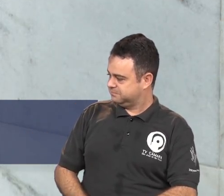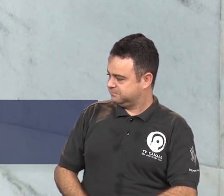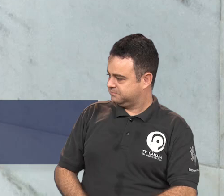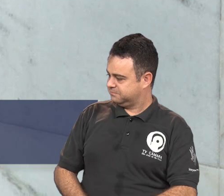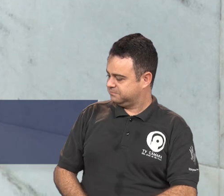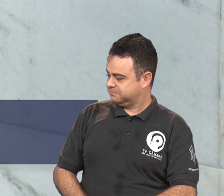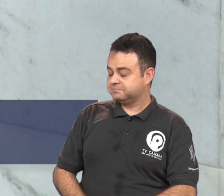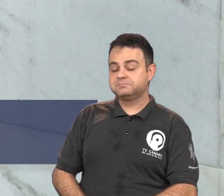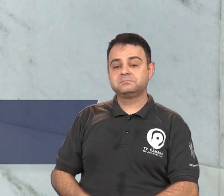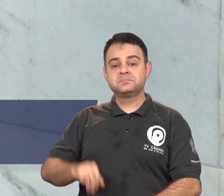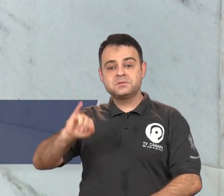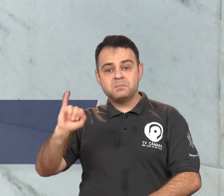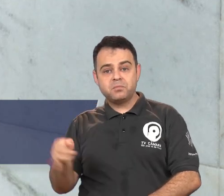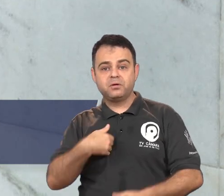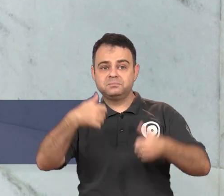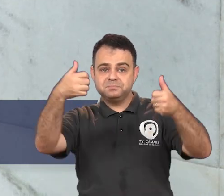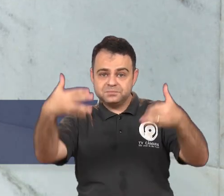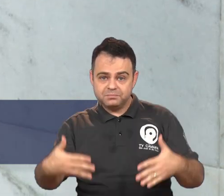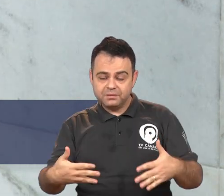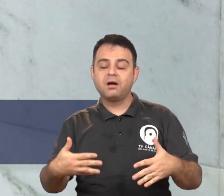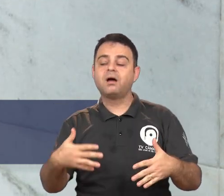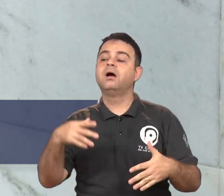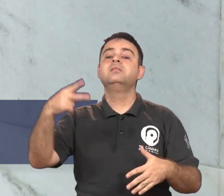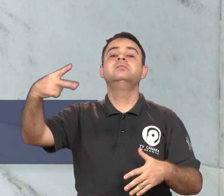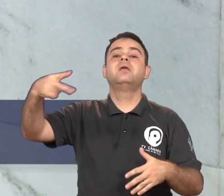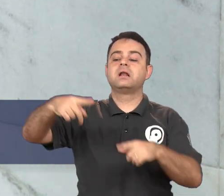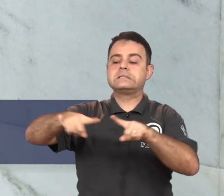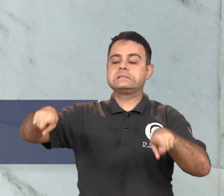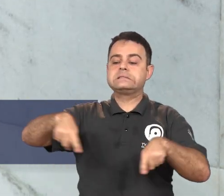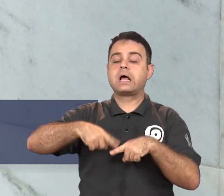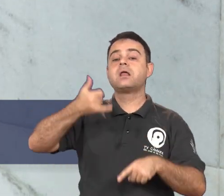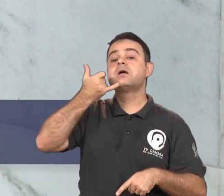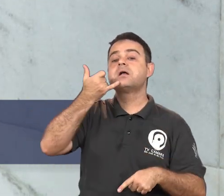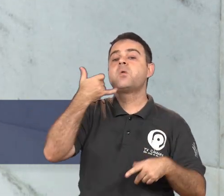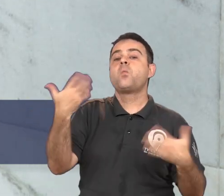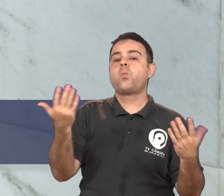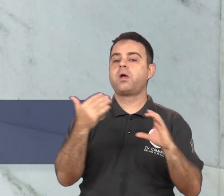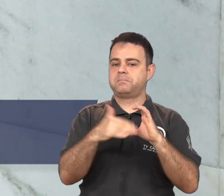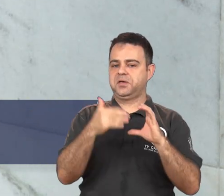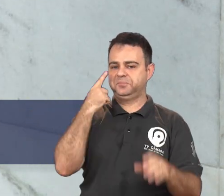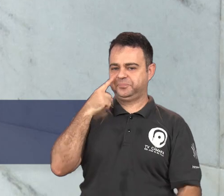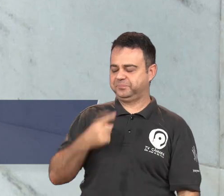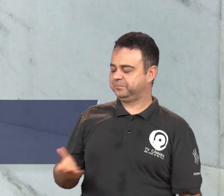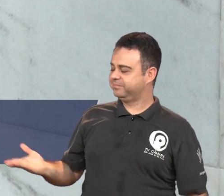riopreto.sp.leg.br. Eu aproveito para deixar alguns contatos do gabinete da vereadora Márcia. O e-mail é